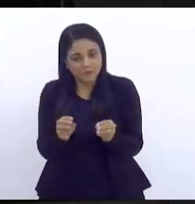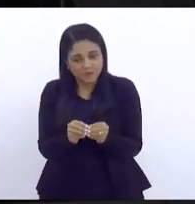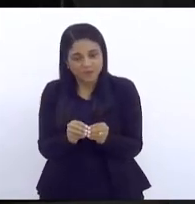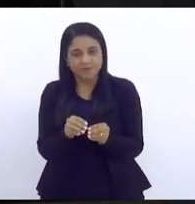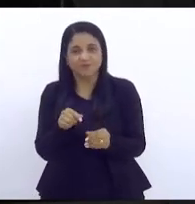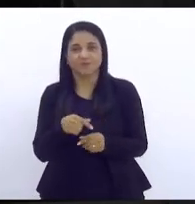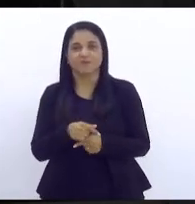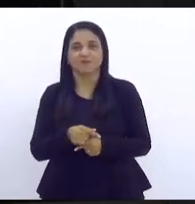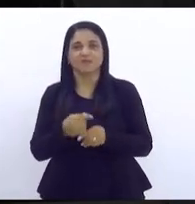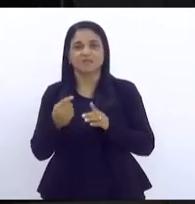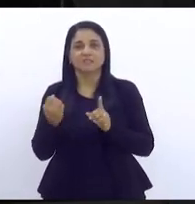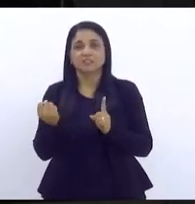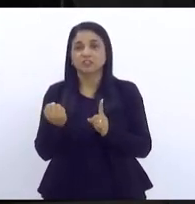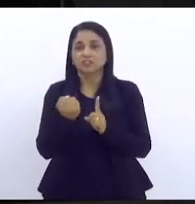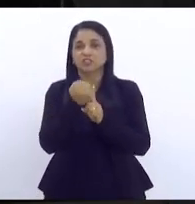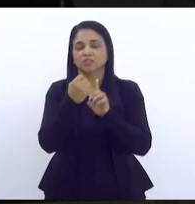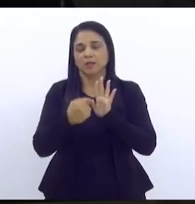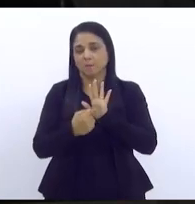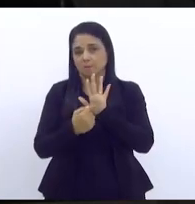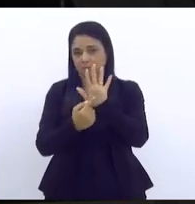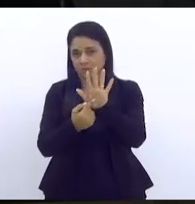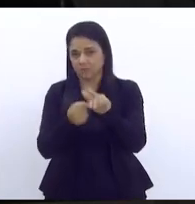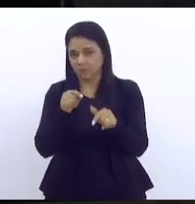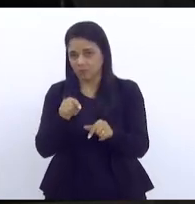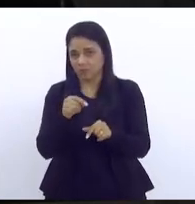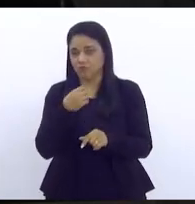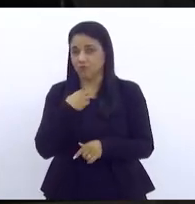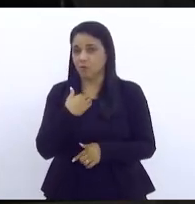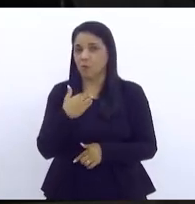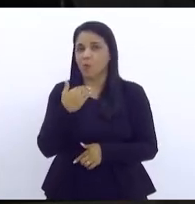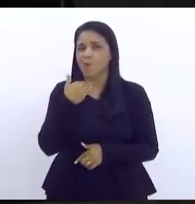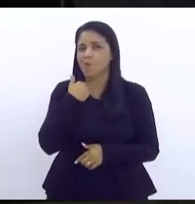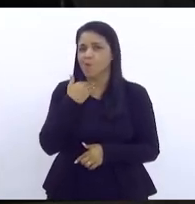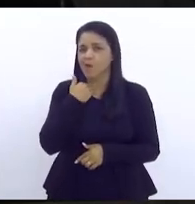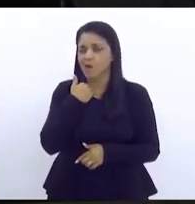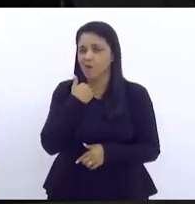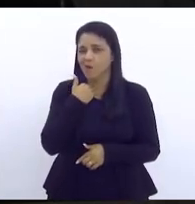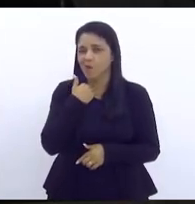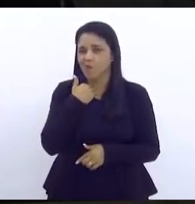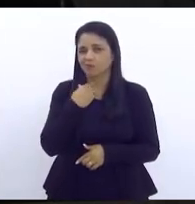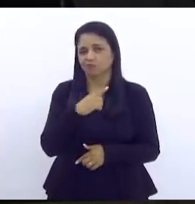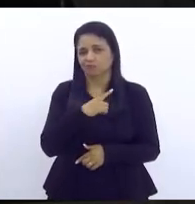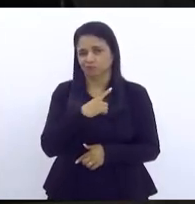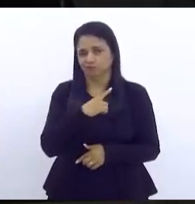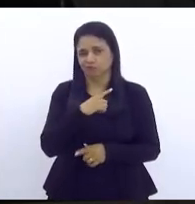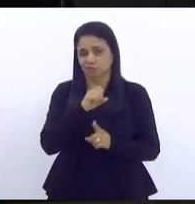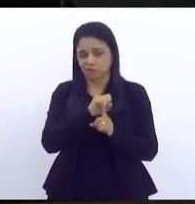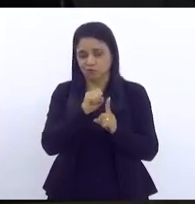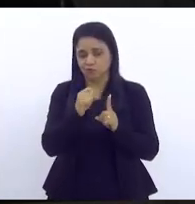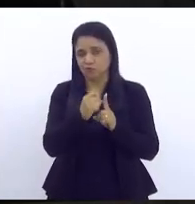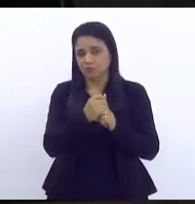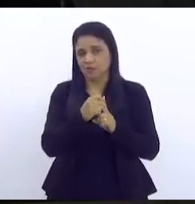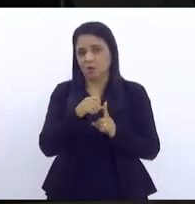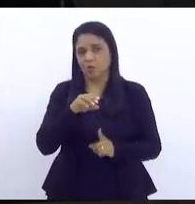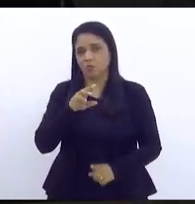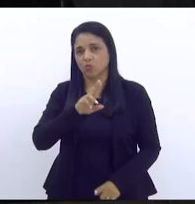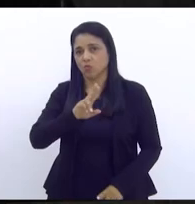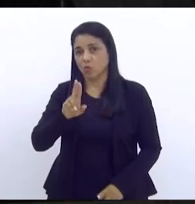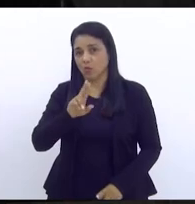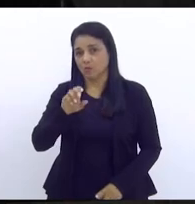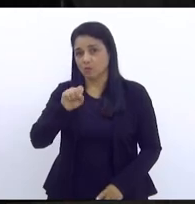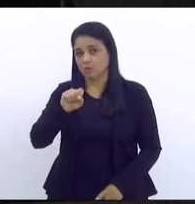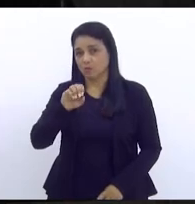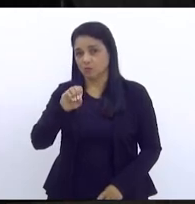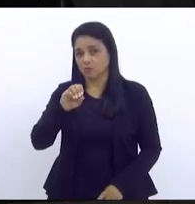Apena de destacar que nós já tivemos um banco que tinha o social no nome eu hoje acho que